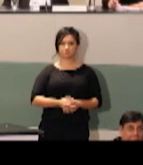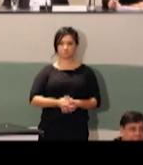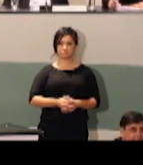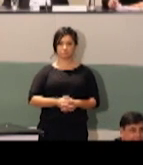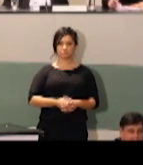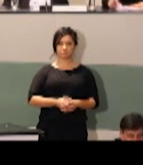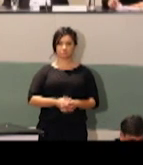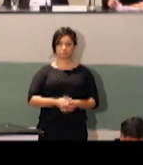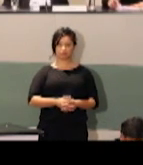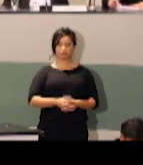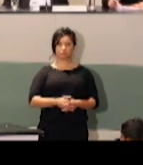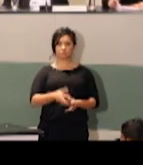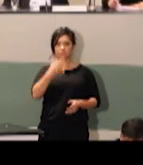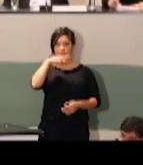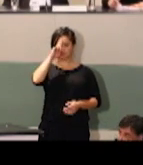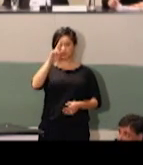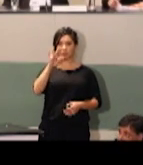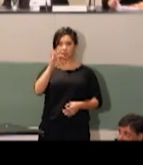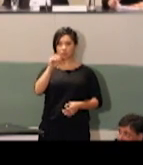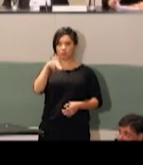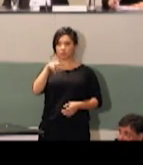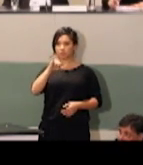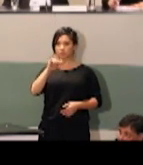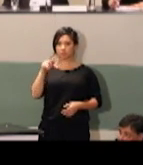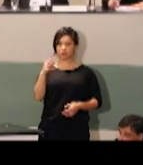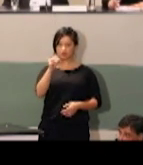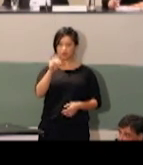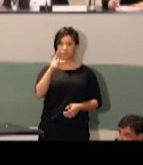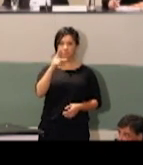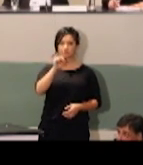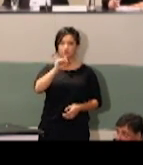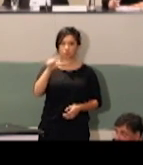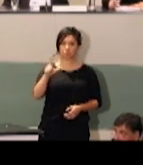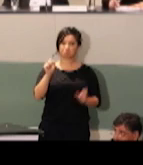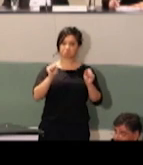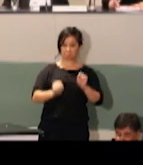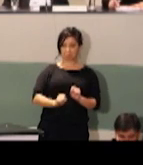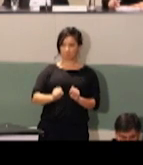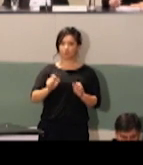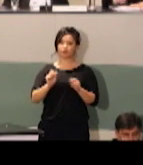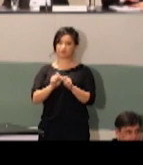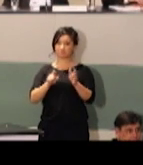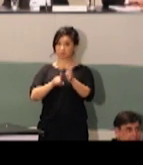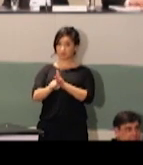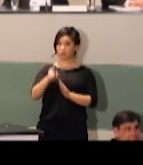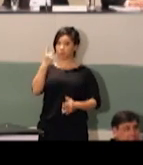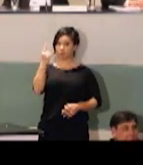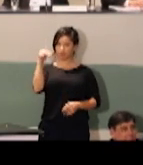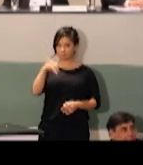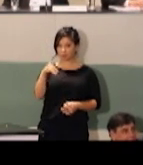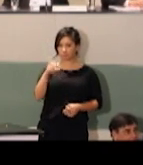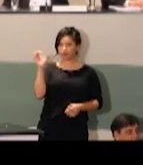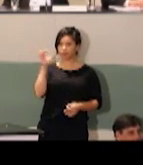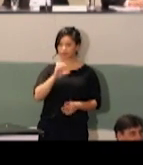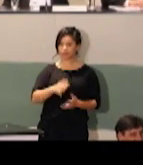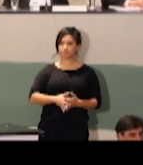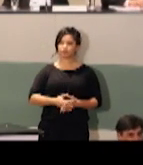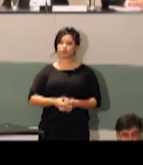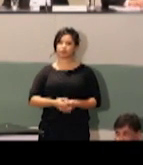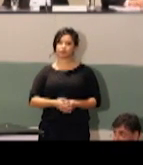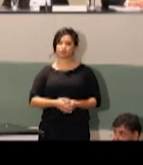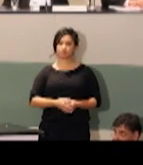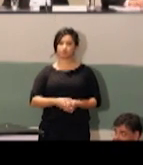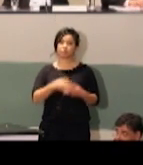o senhor Toninho do PSOL. O senhor tem um minuto para fazer a sua pergunta. Olha,